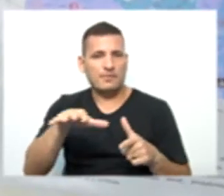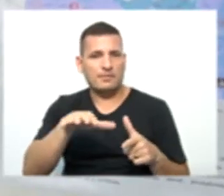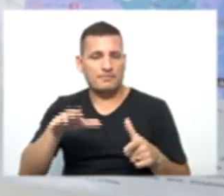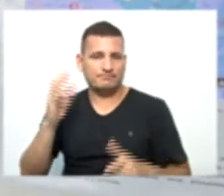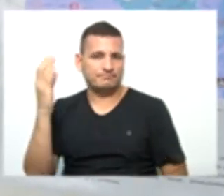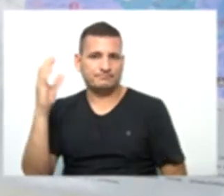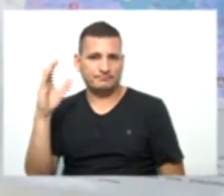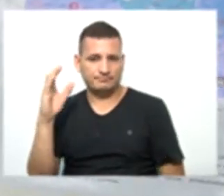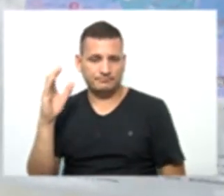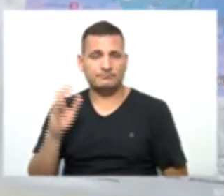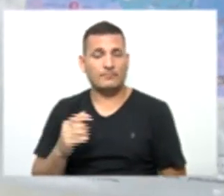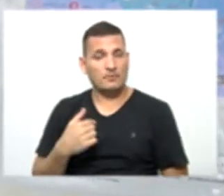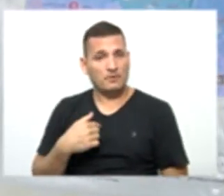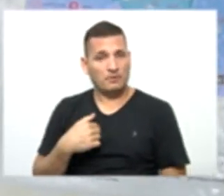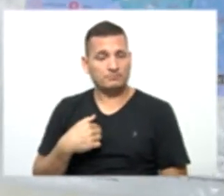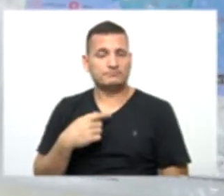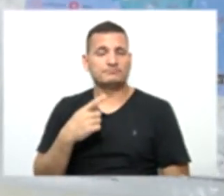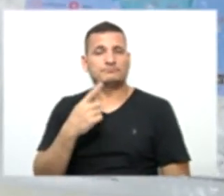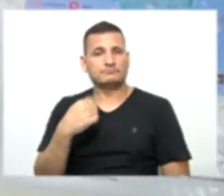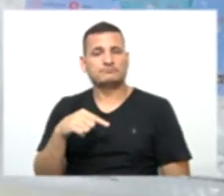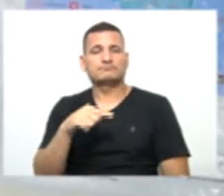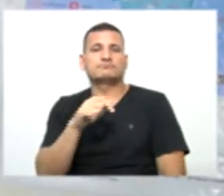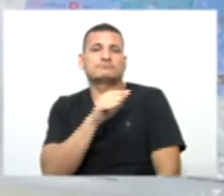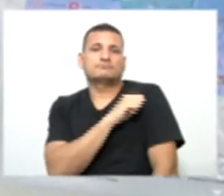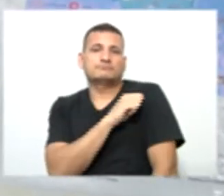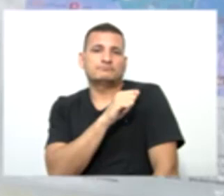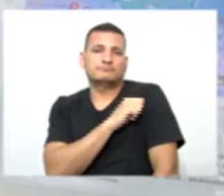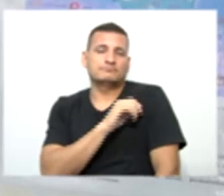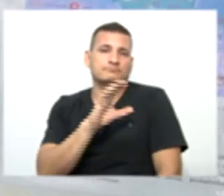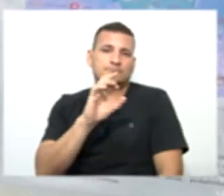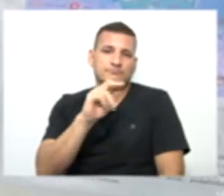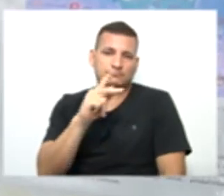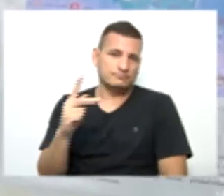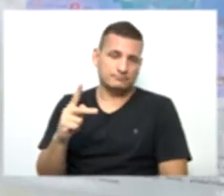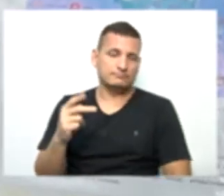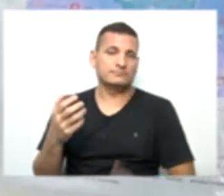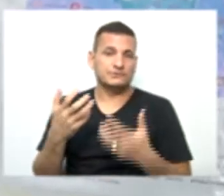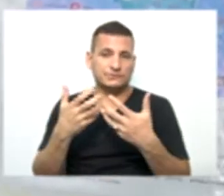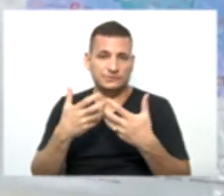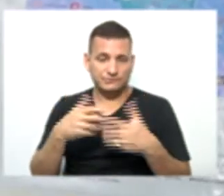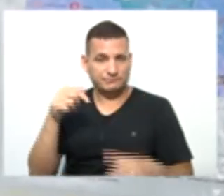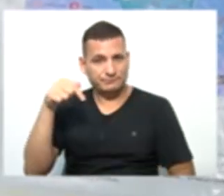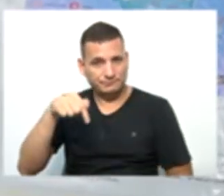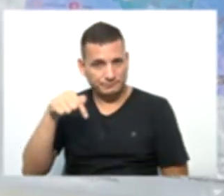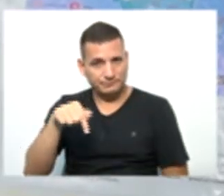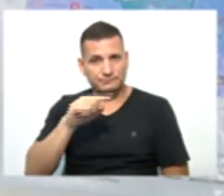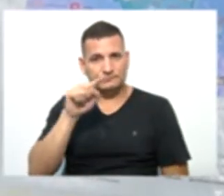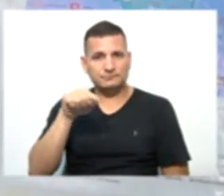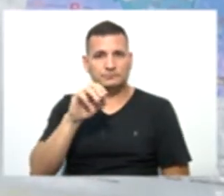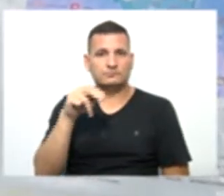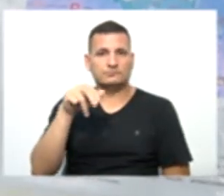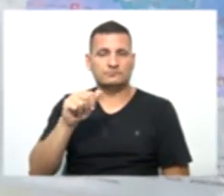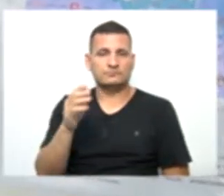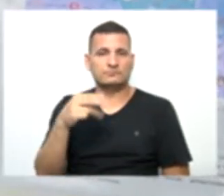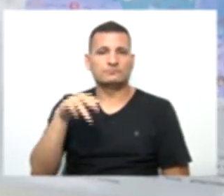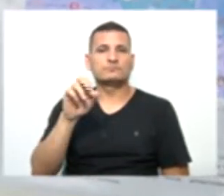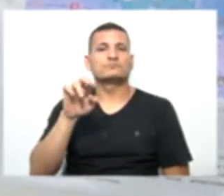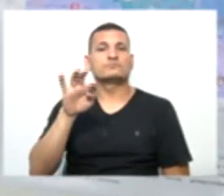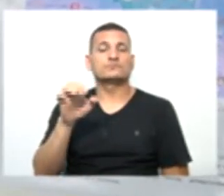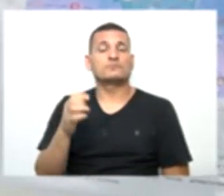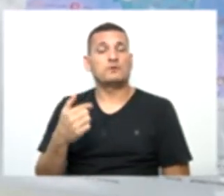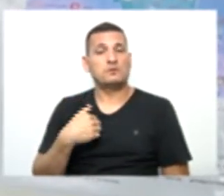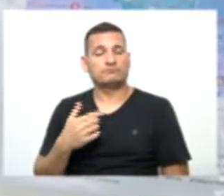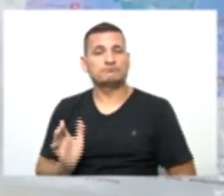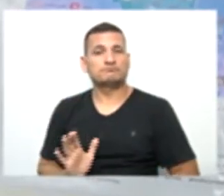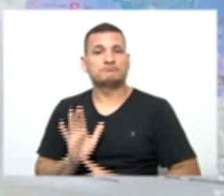científica. Eu sou aluno do curso de Cooperativismo do IFRO, Campus Zona Norte, e hoje vou apresentar para vocês o resultado da minha